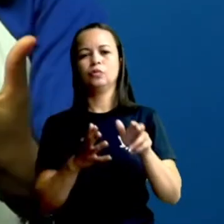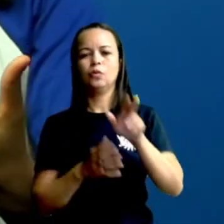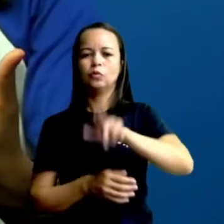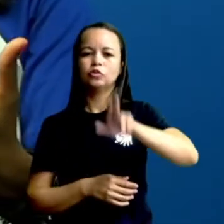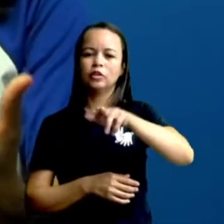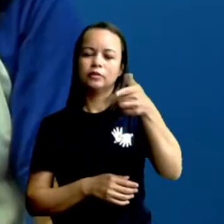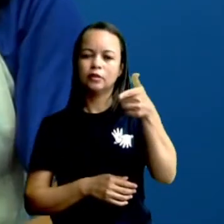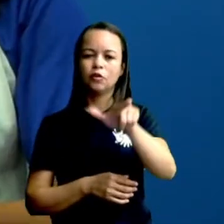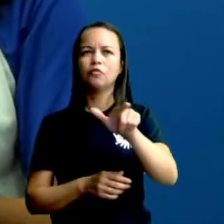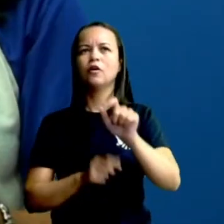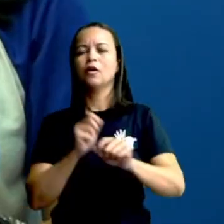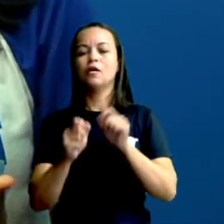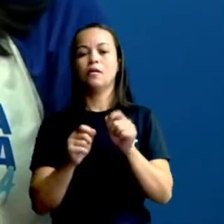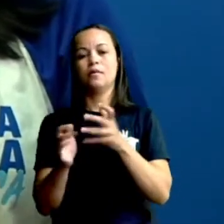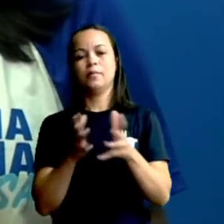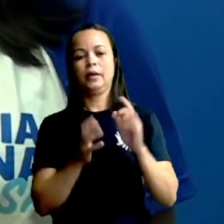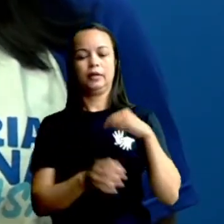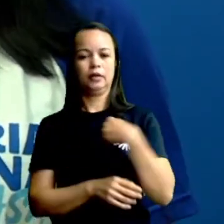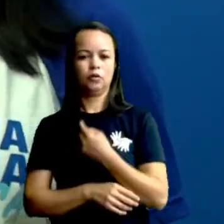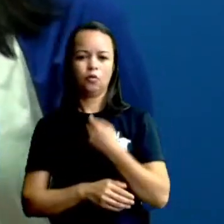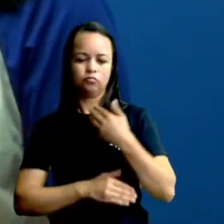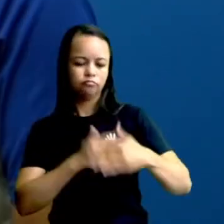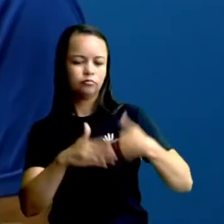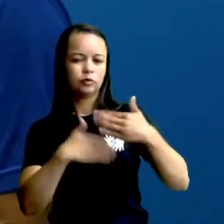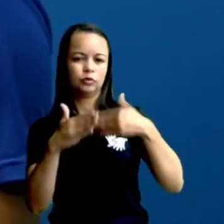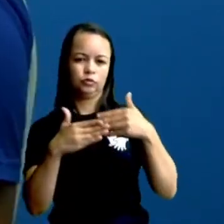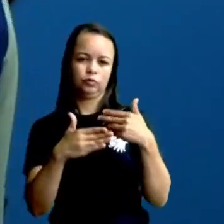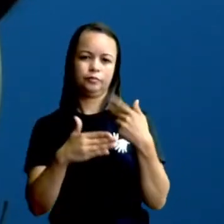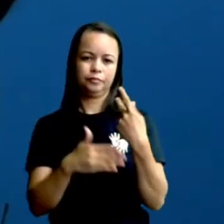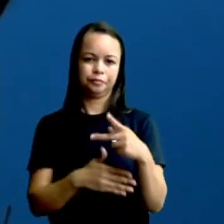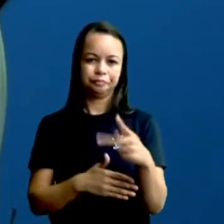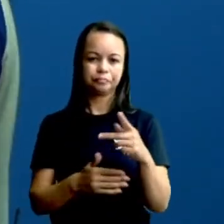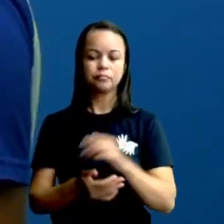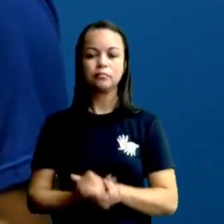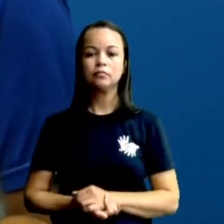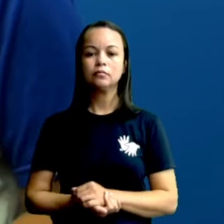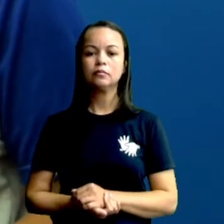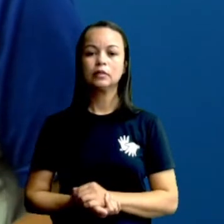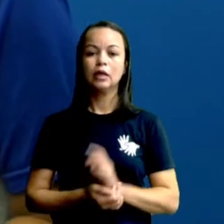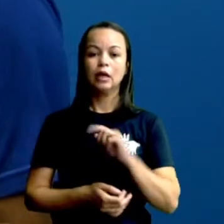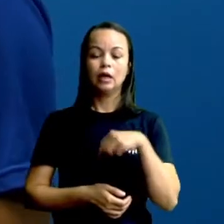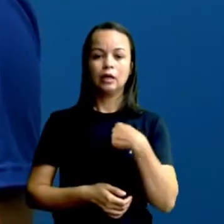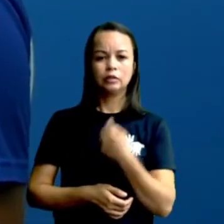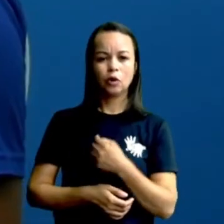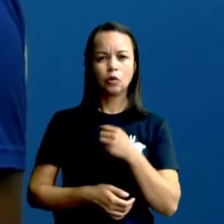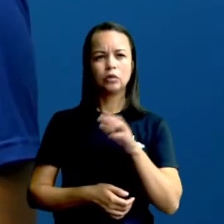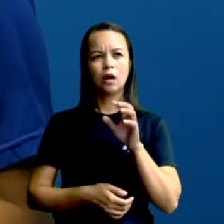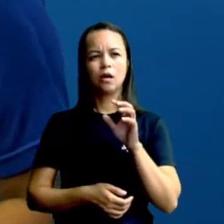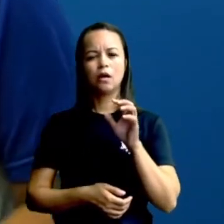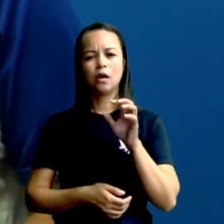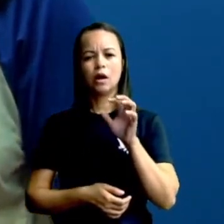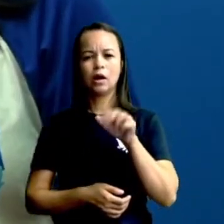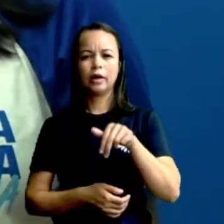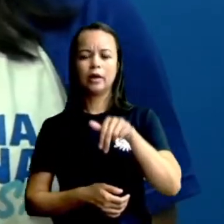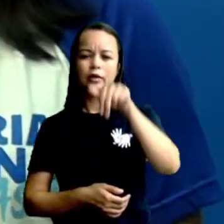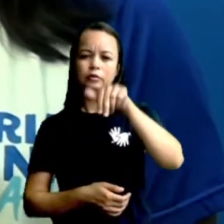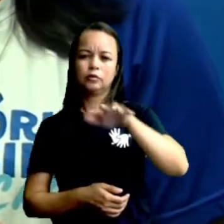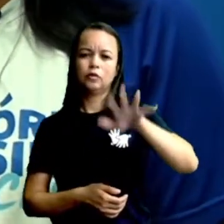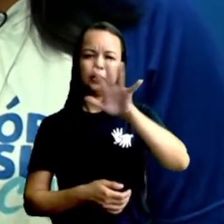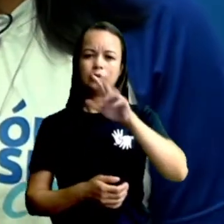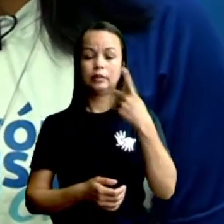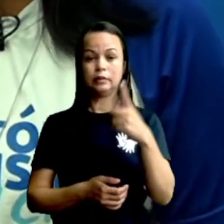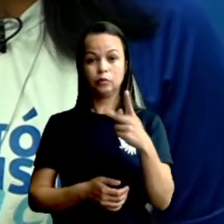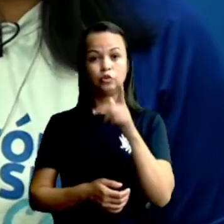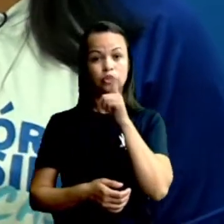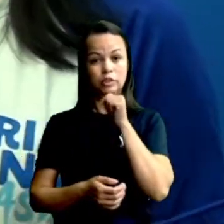ter, né, para a gente produzir em cima daqui. E a nossa região de rios, né, a nossa hidrografia, ela é